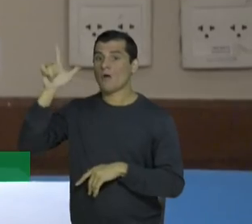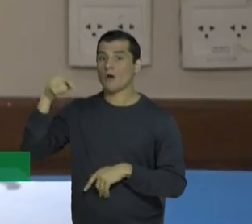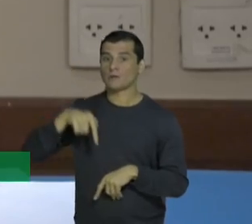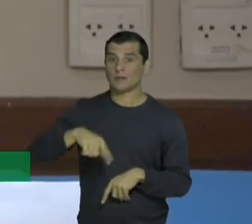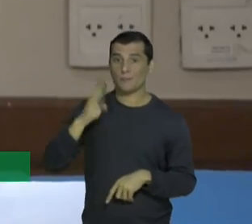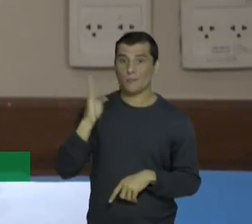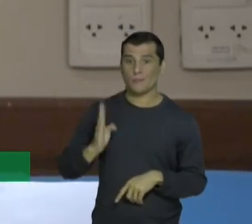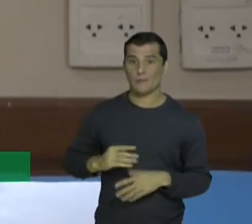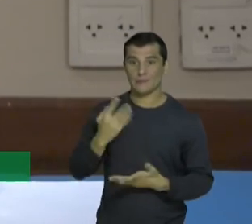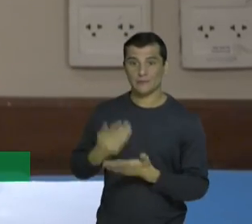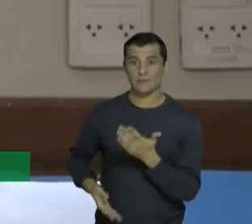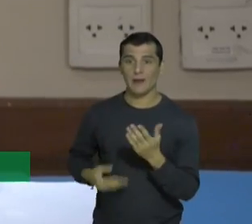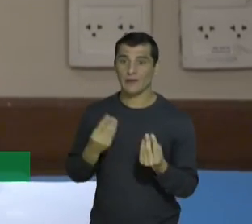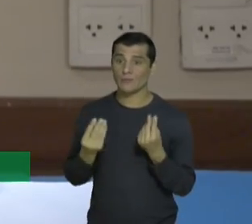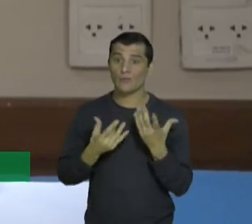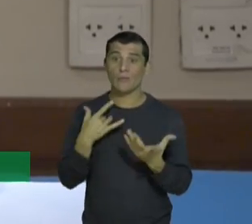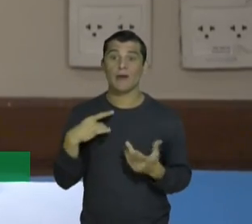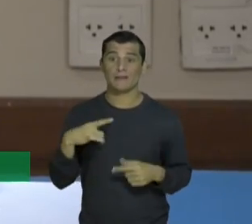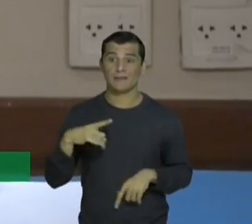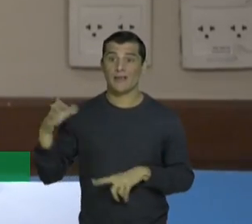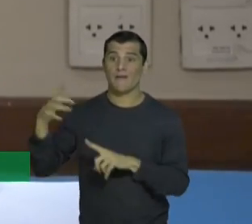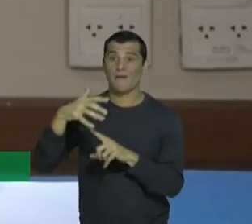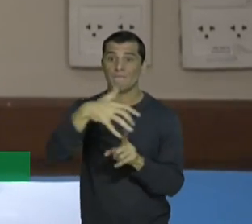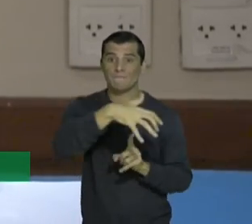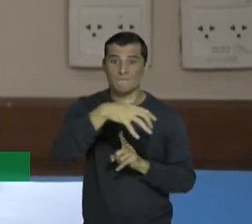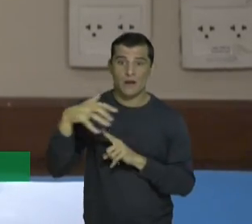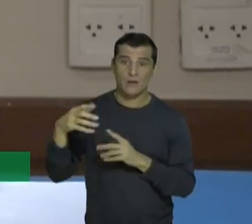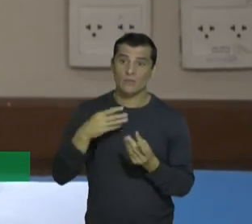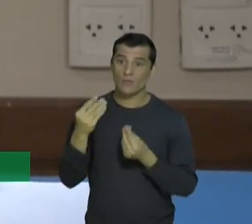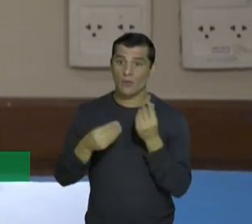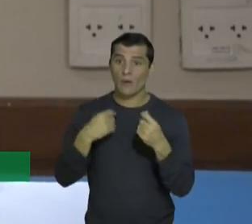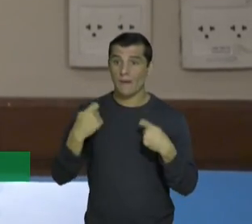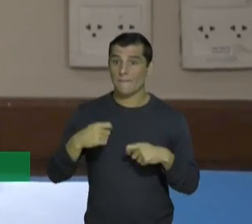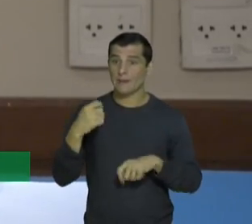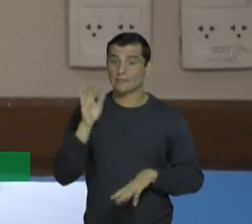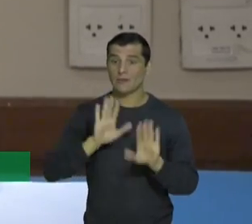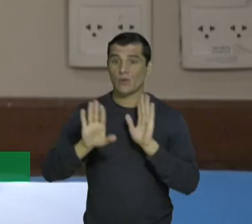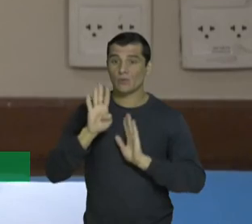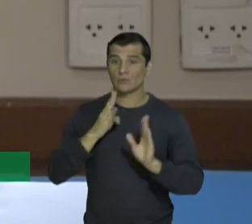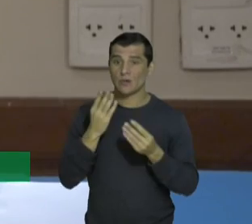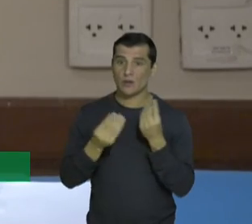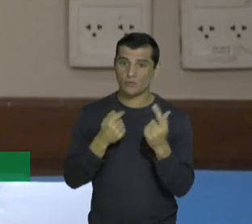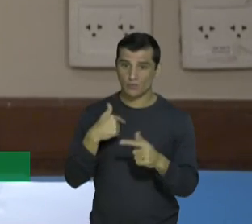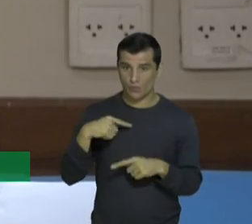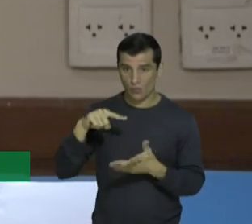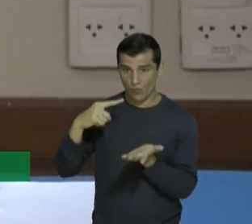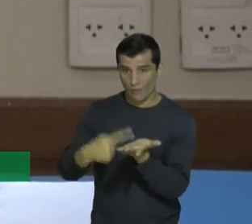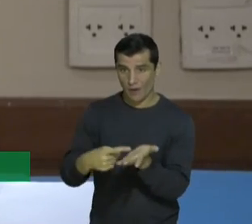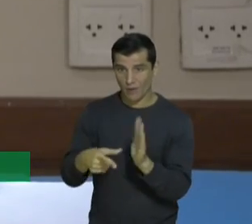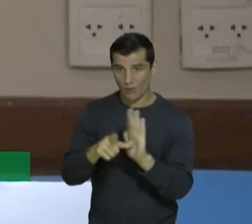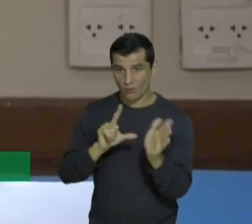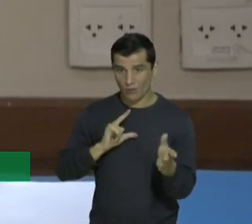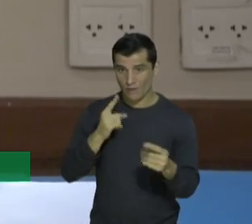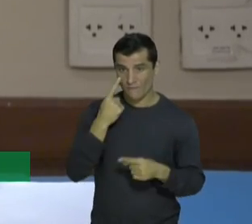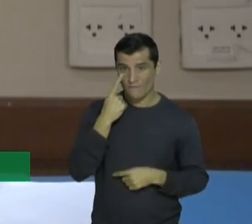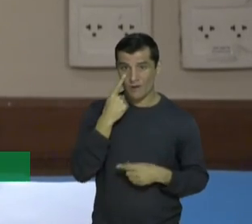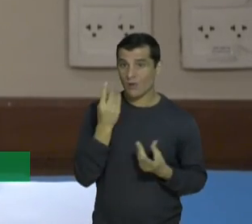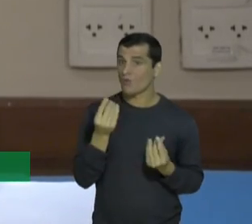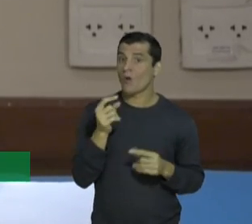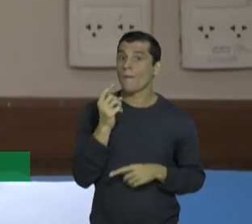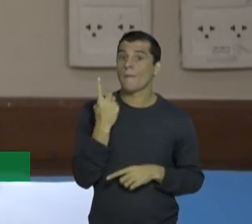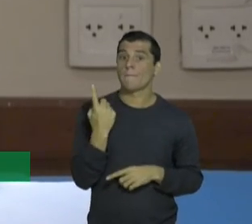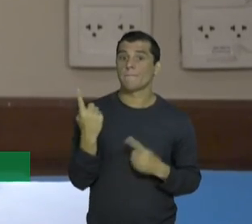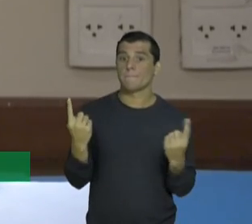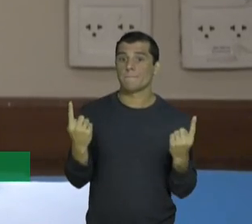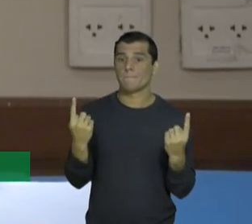colateral a ser prestado atenção Então o meu a minha conclusão aqui Portanto acho que já ficou Clara eh ganhos conjunturais